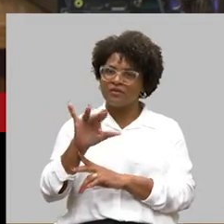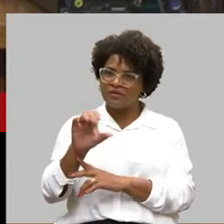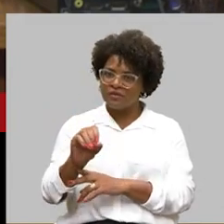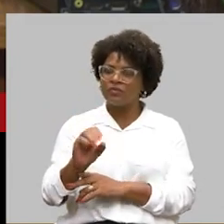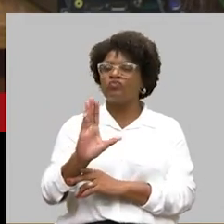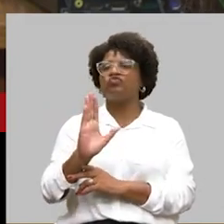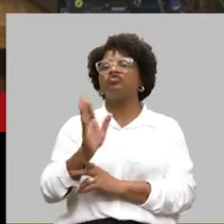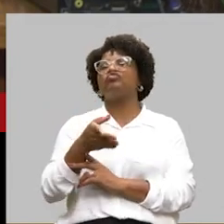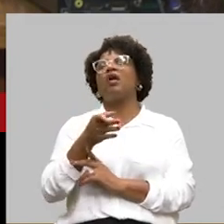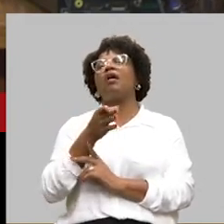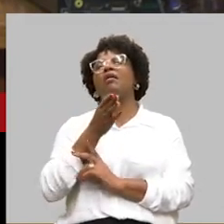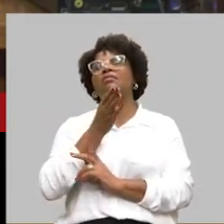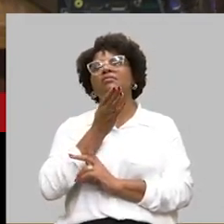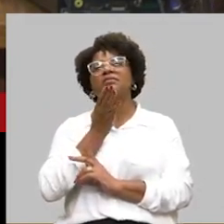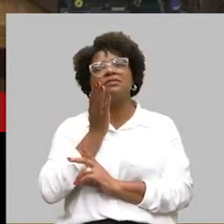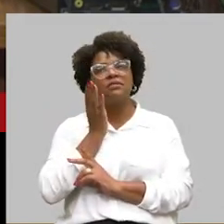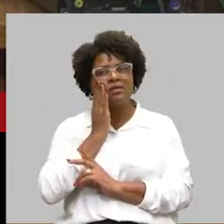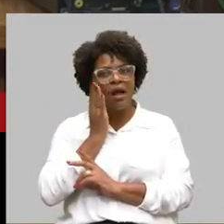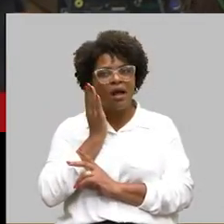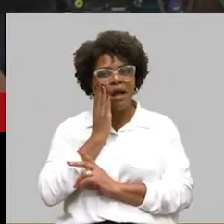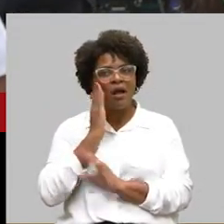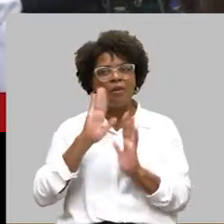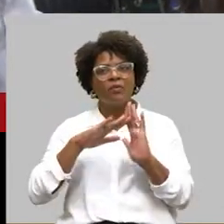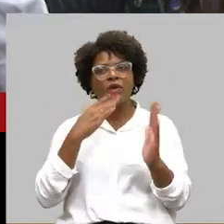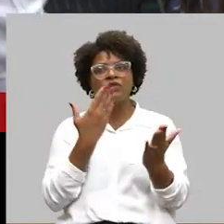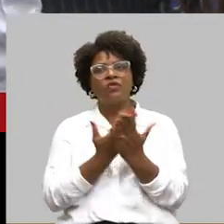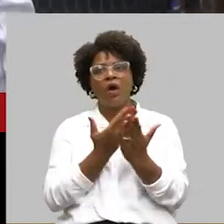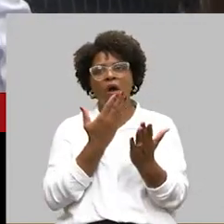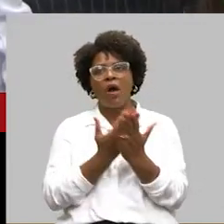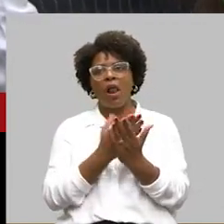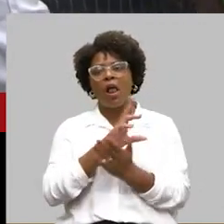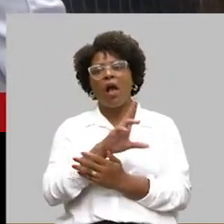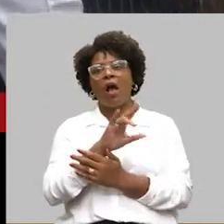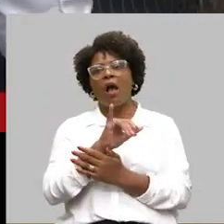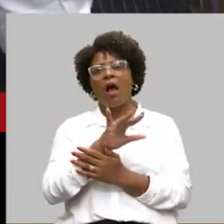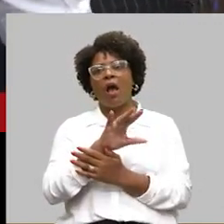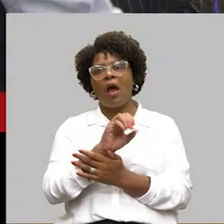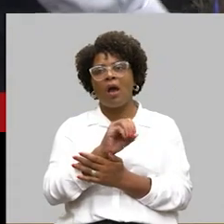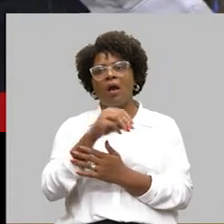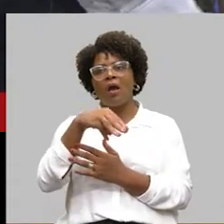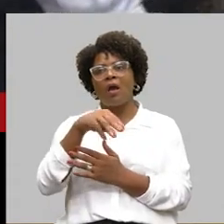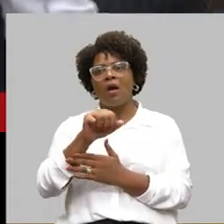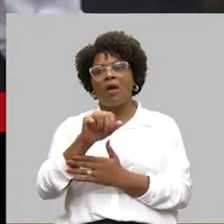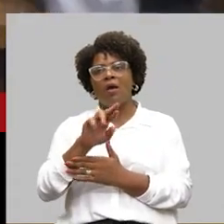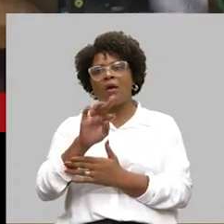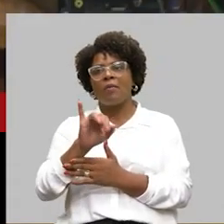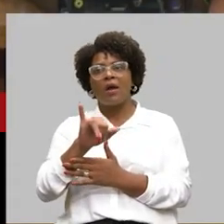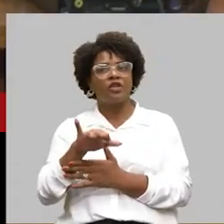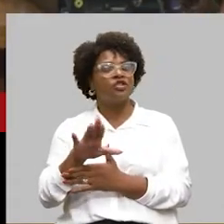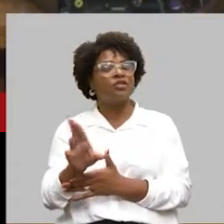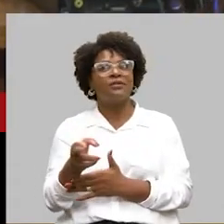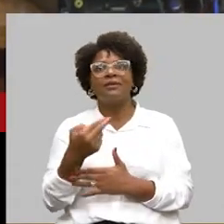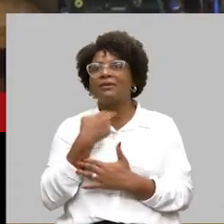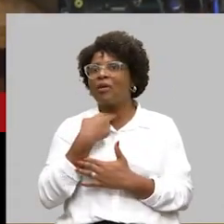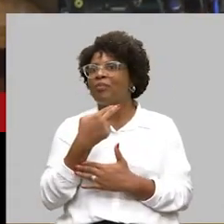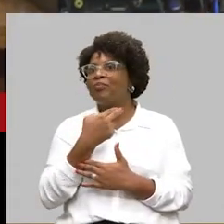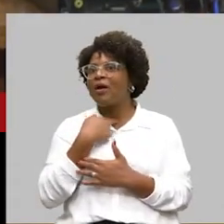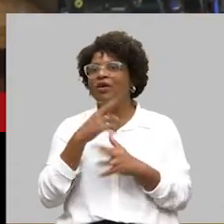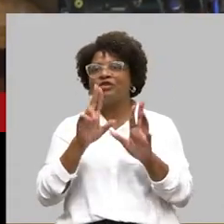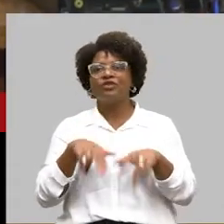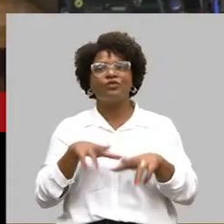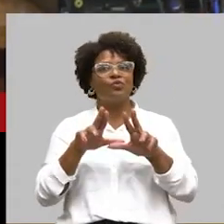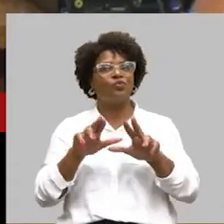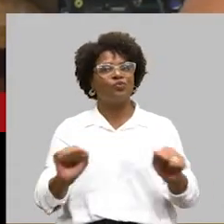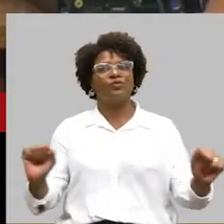da da escola Caio Martins que não pode nunca né ser extinta né Precisa